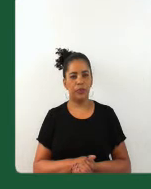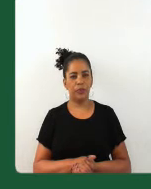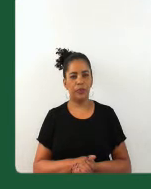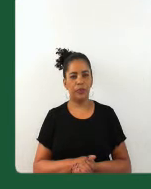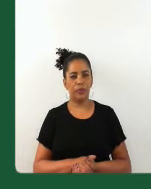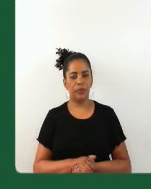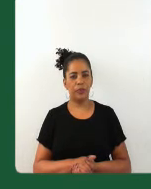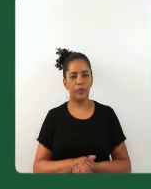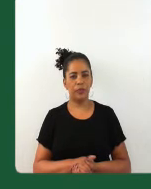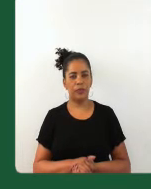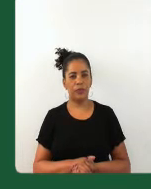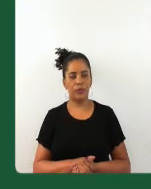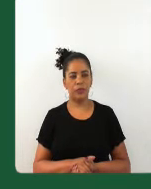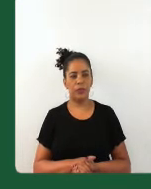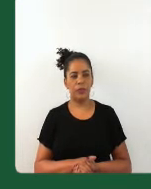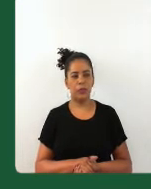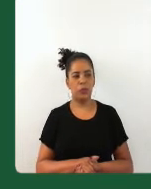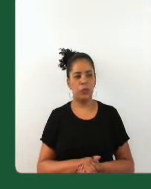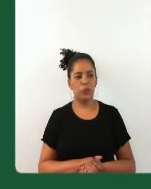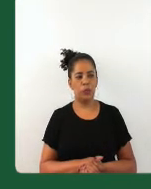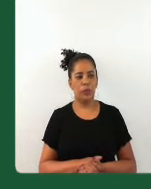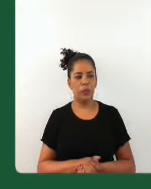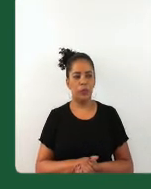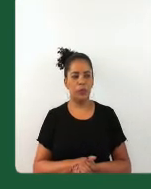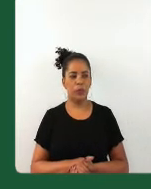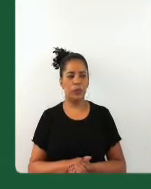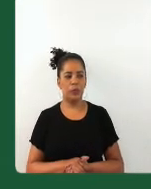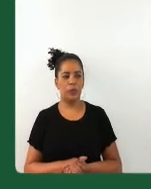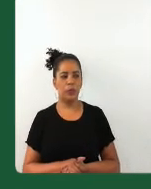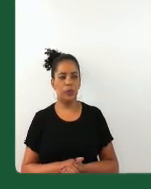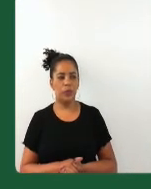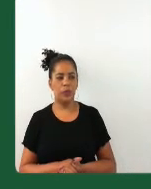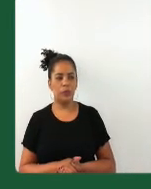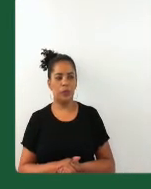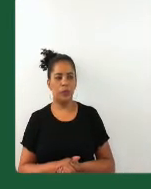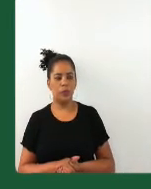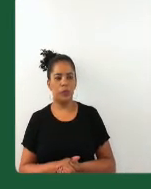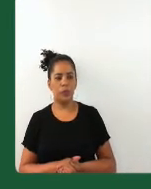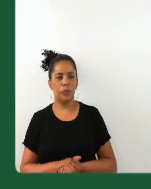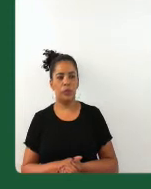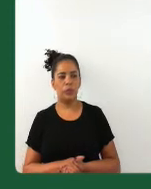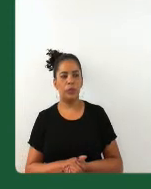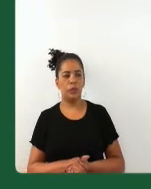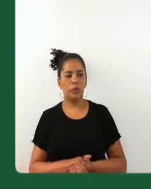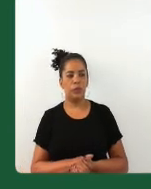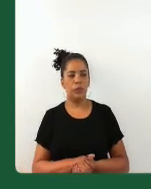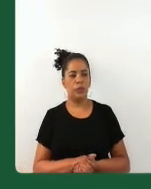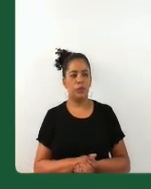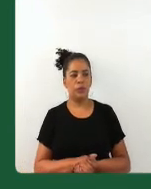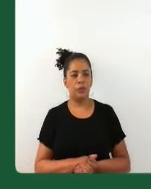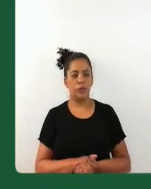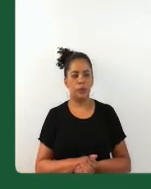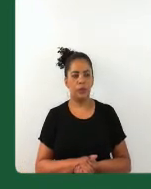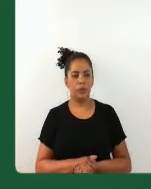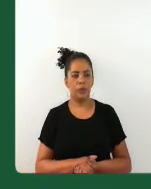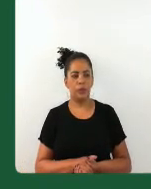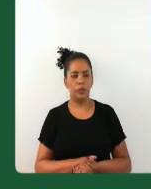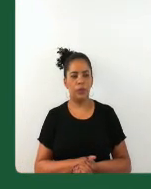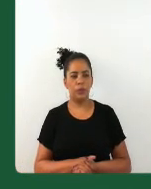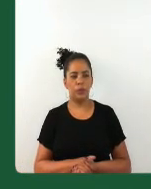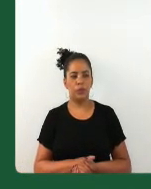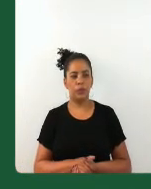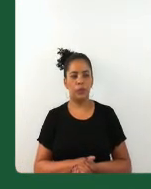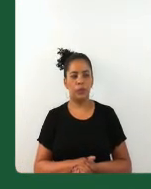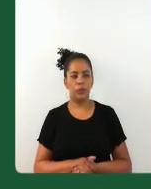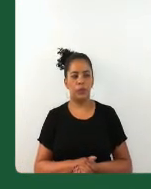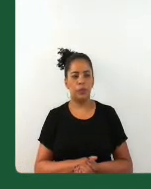Lá procura a sua. Aqui, né? Ali. Aí em cima, aqui. Aqui? É isso